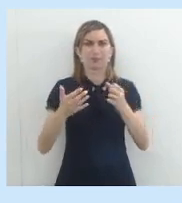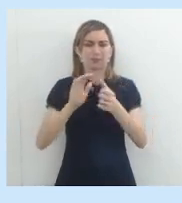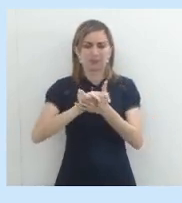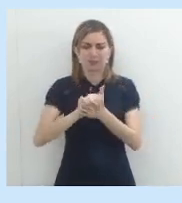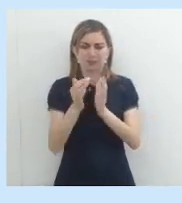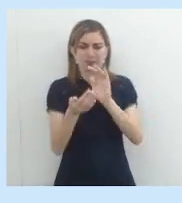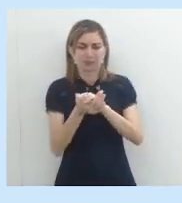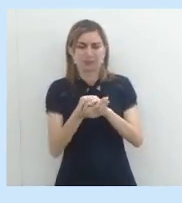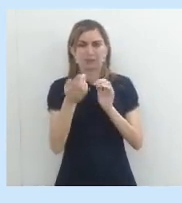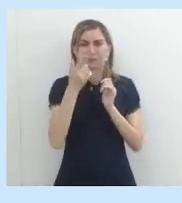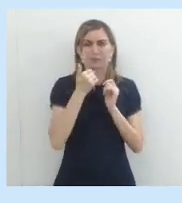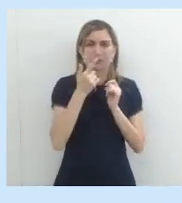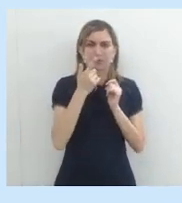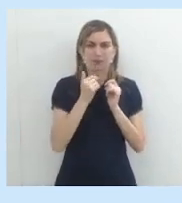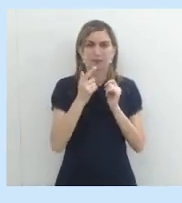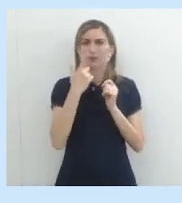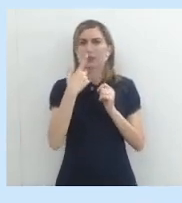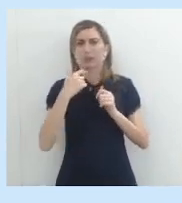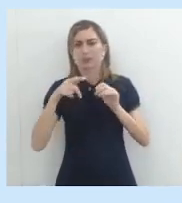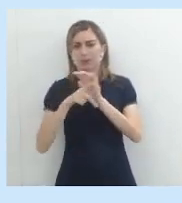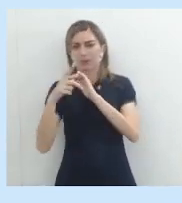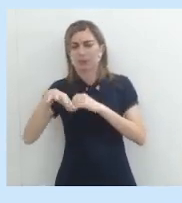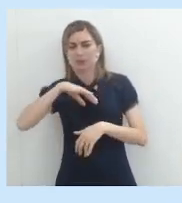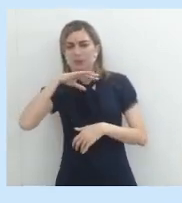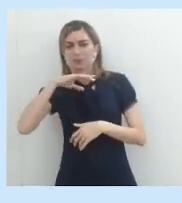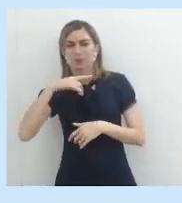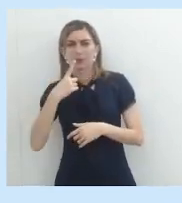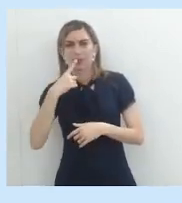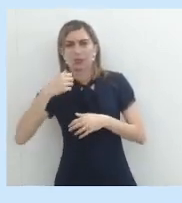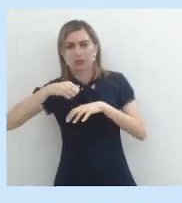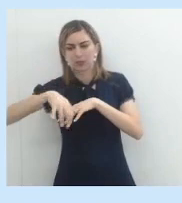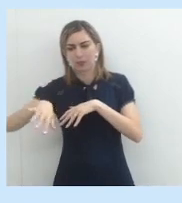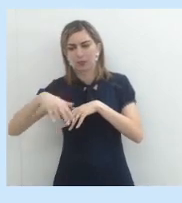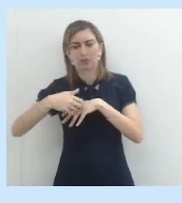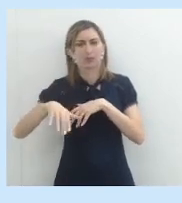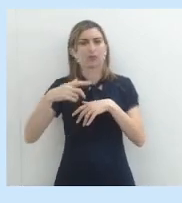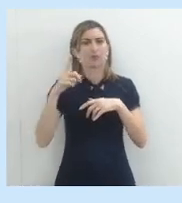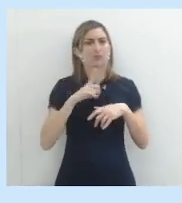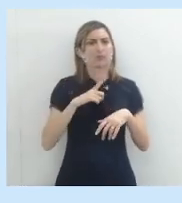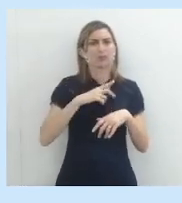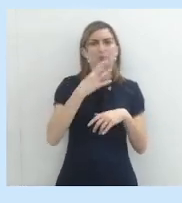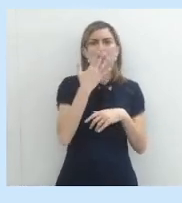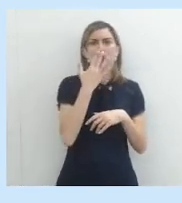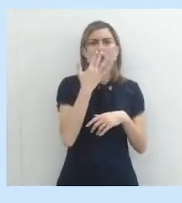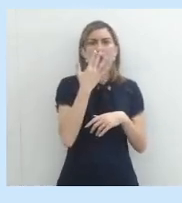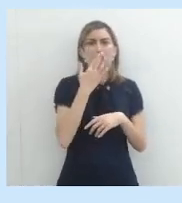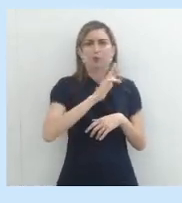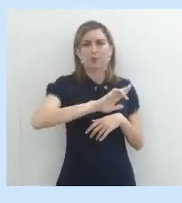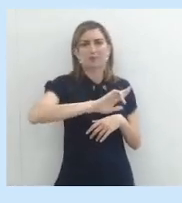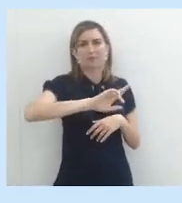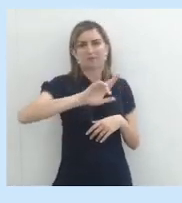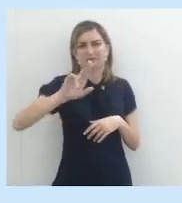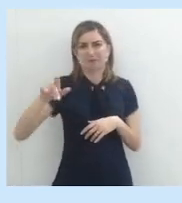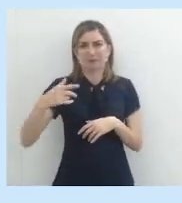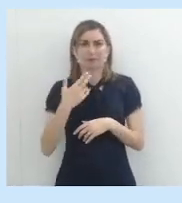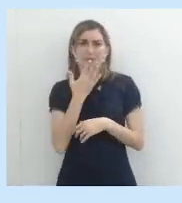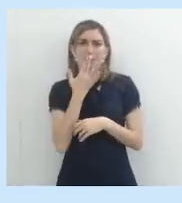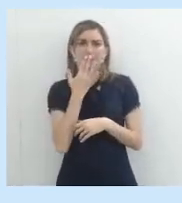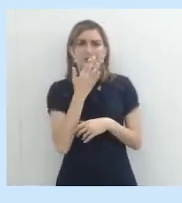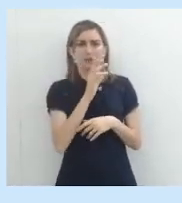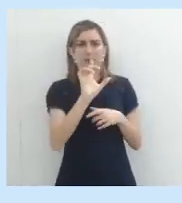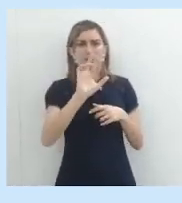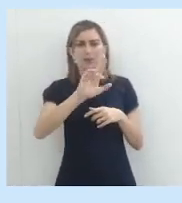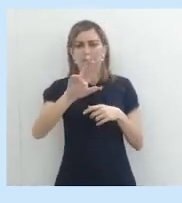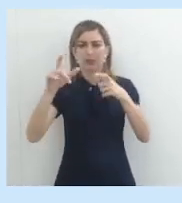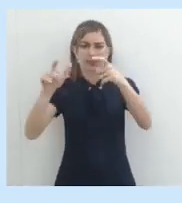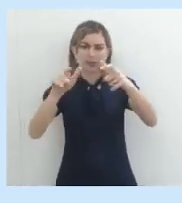vermelho, ou do sangue do próprio animal, né? Então, assim, eles obtinham diferentes cores, mas diferentes de cada região. Então,